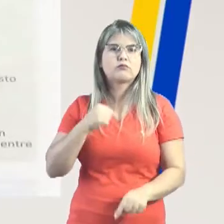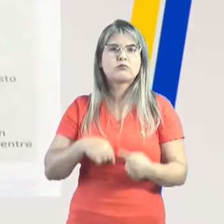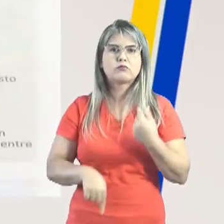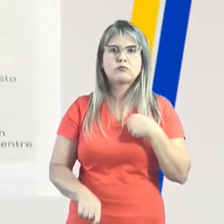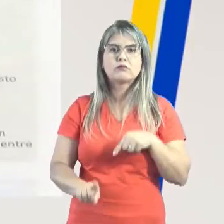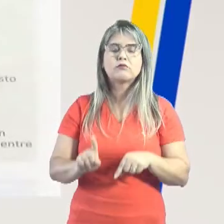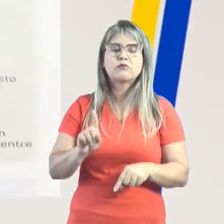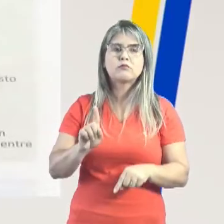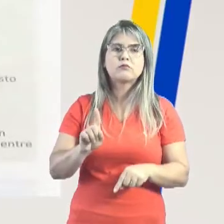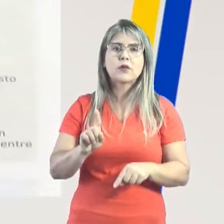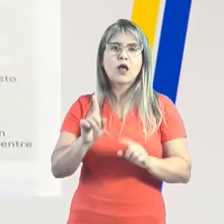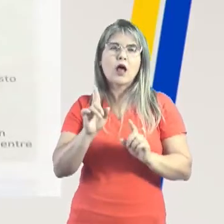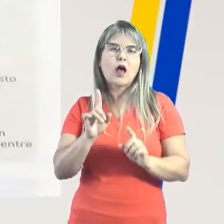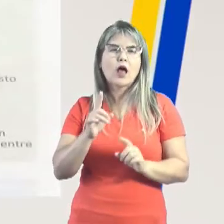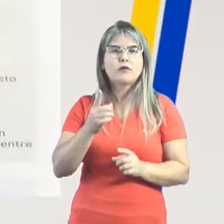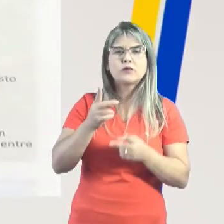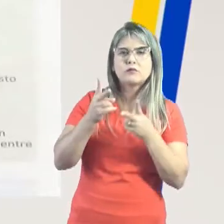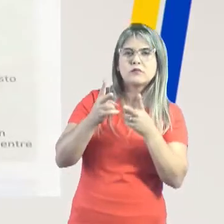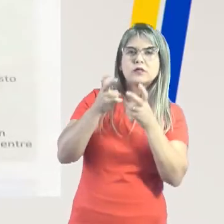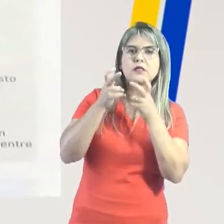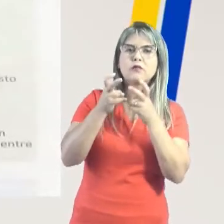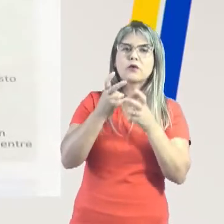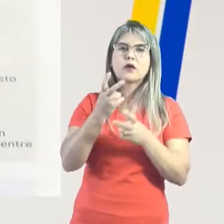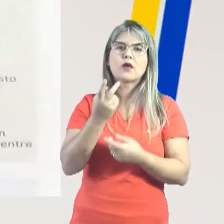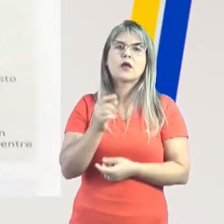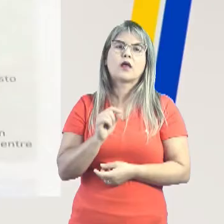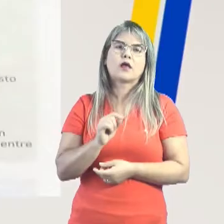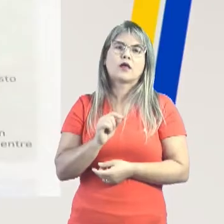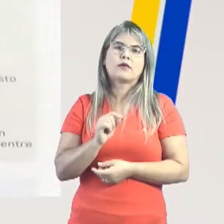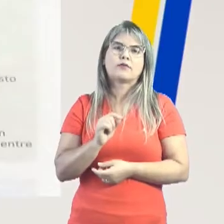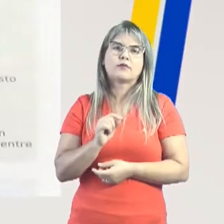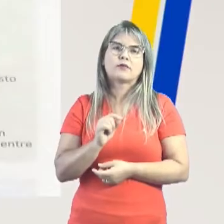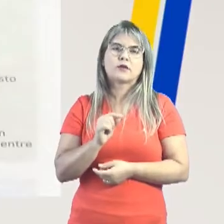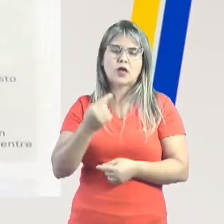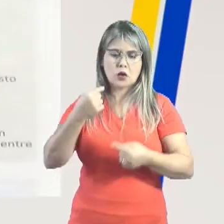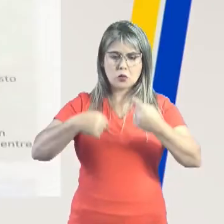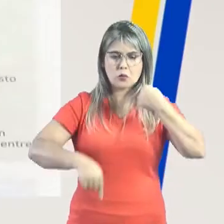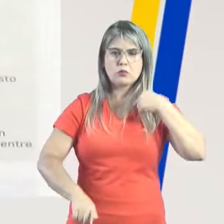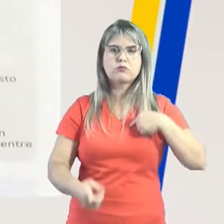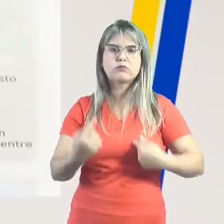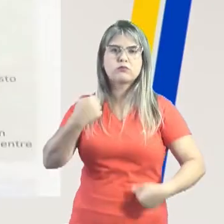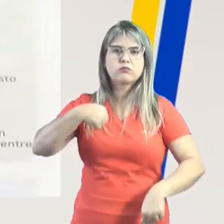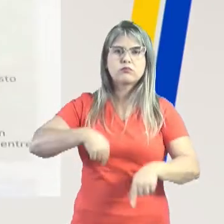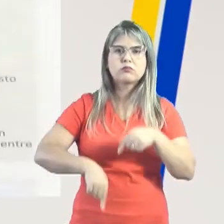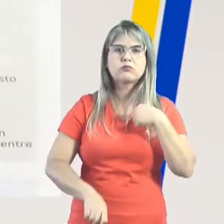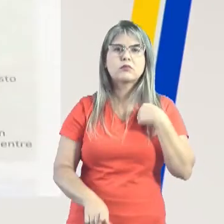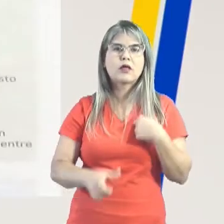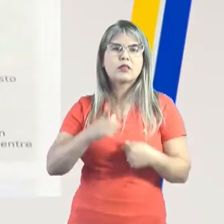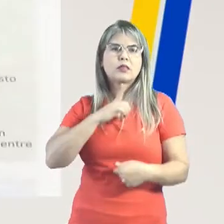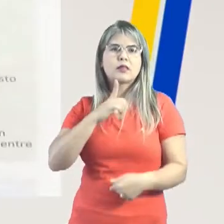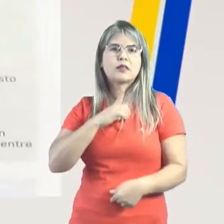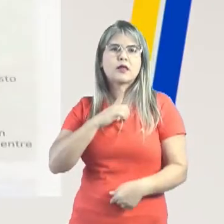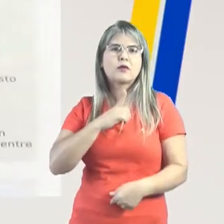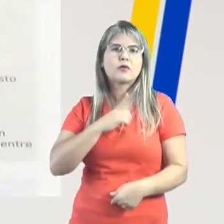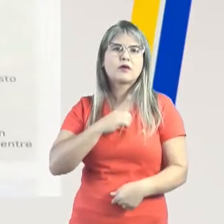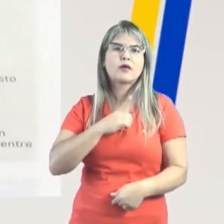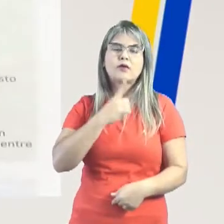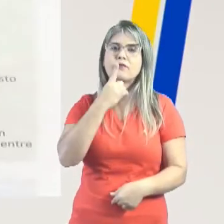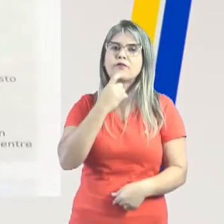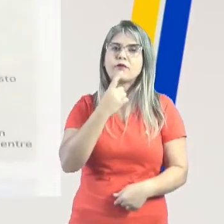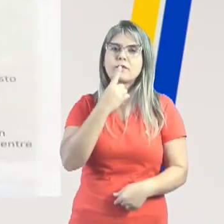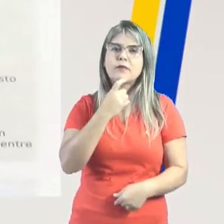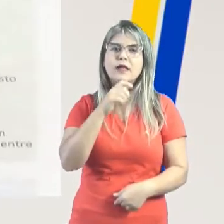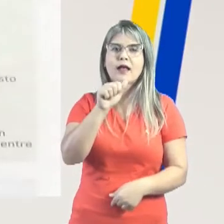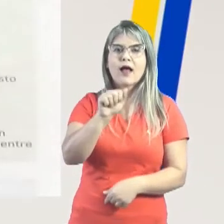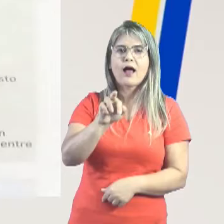em vermelho nós evidenciamos as artérias, em azul